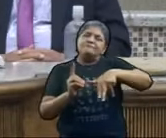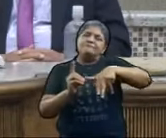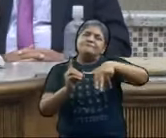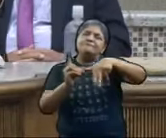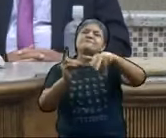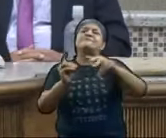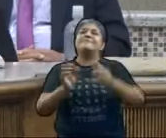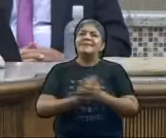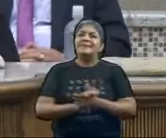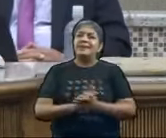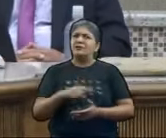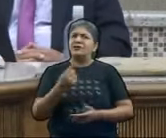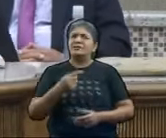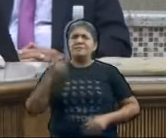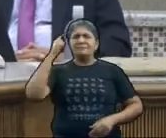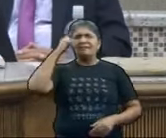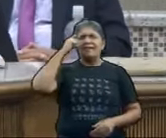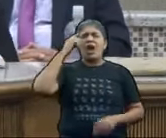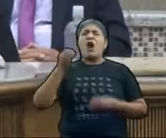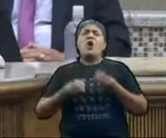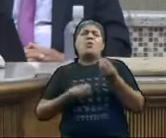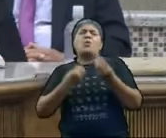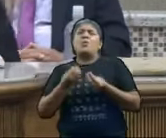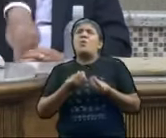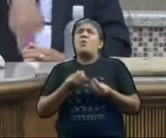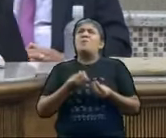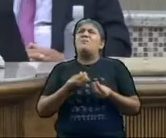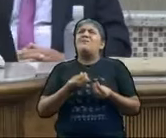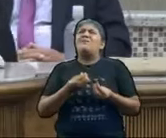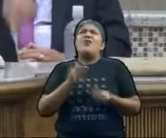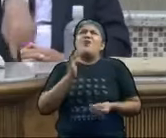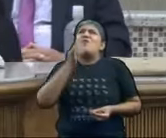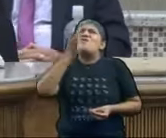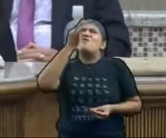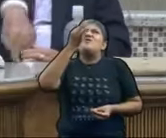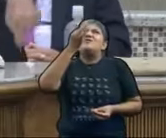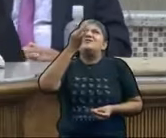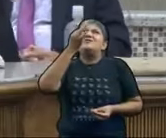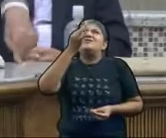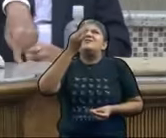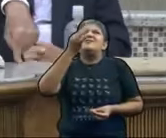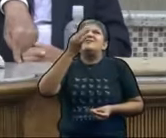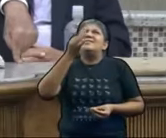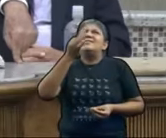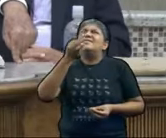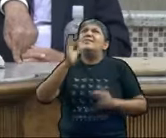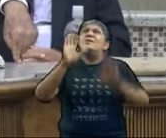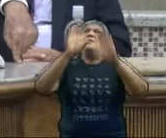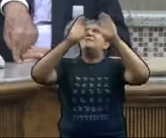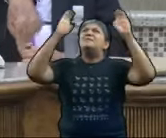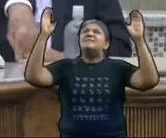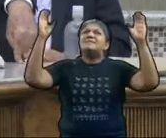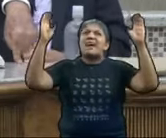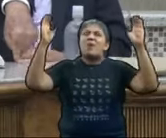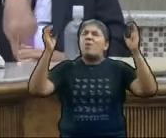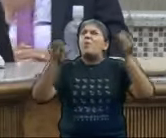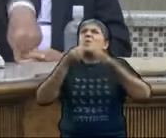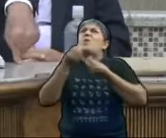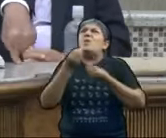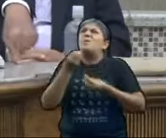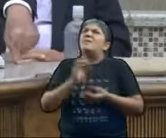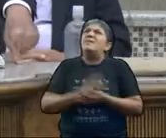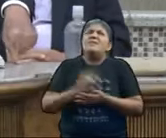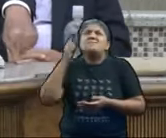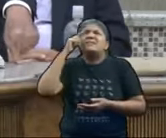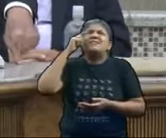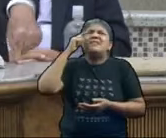podemos sim, vislumbrar os céus de Deus ainda aqui neste mundo. Aqui